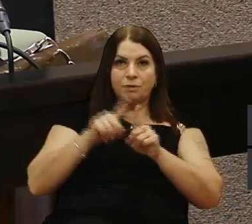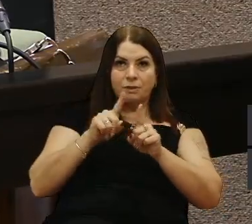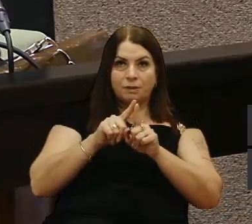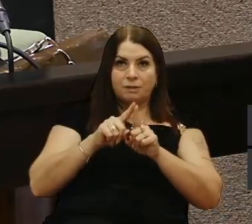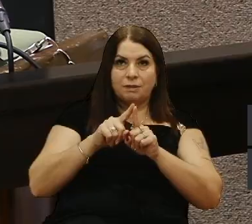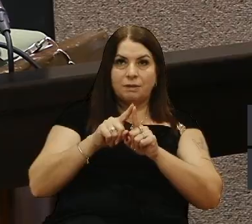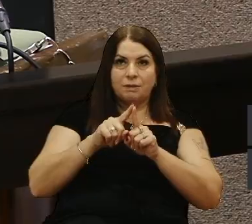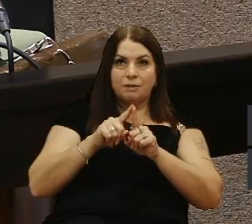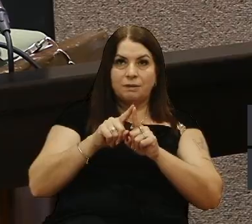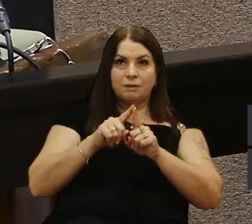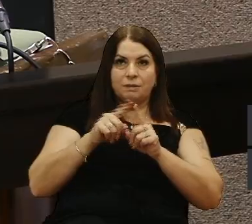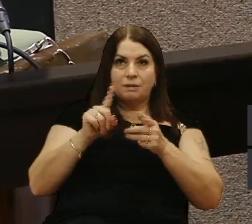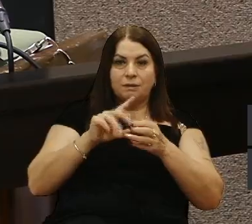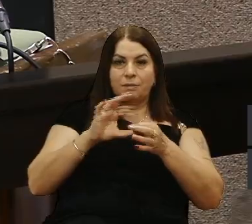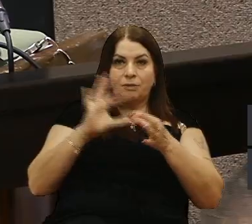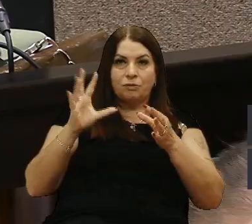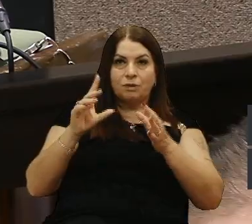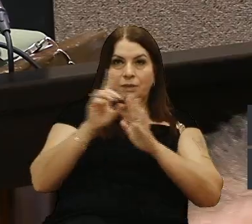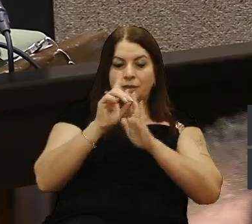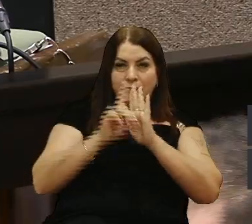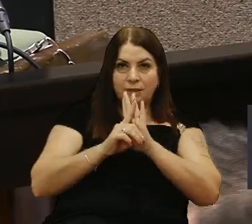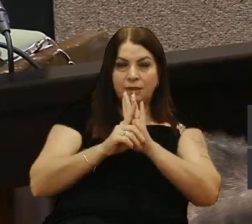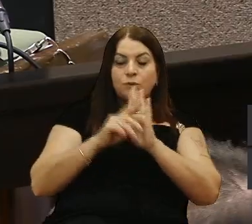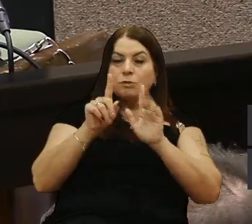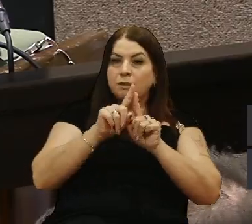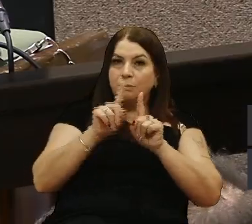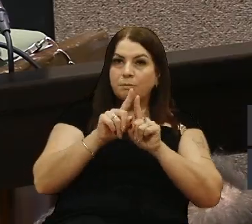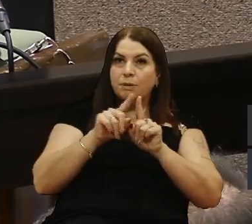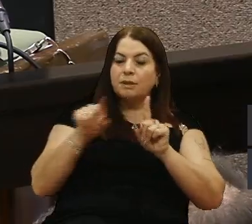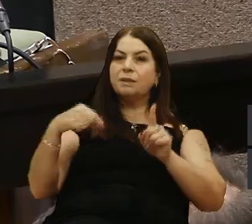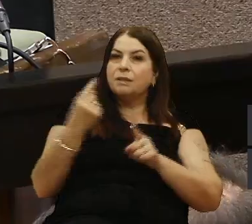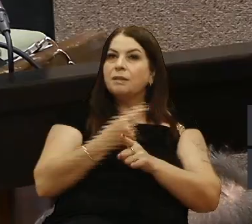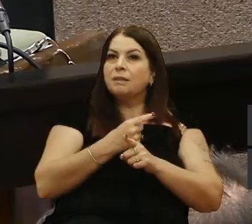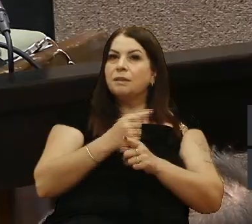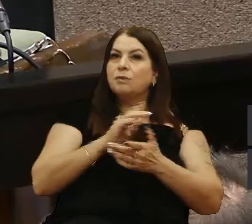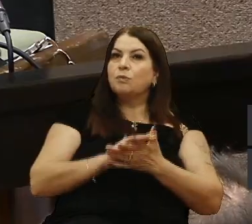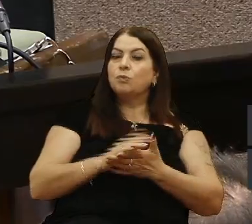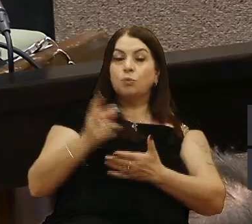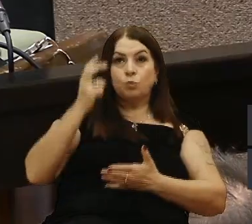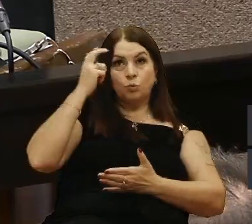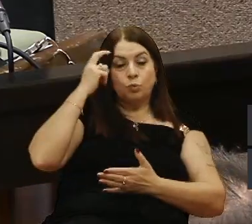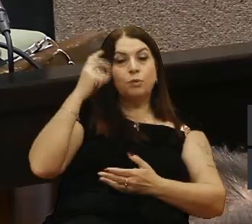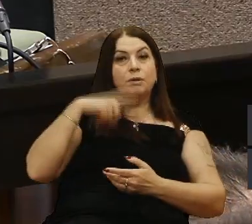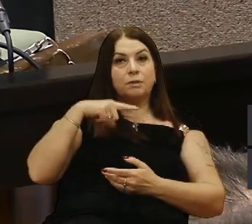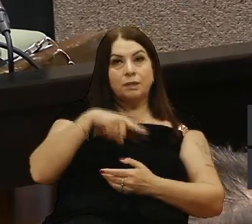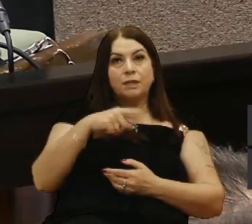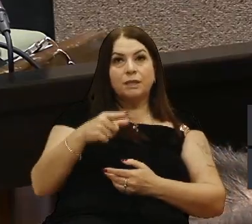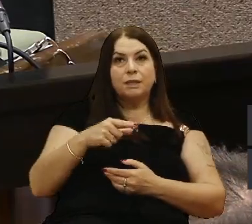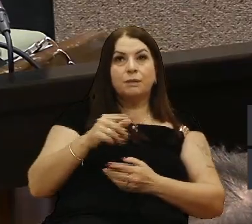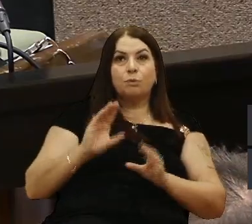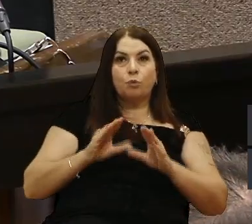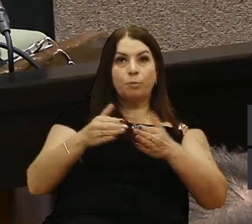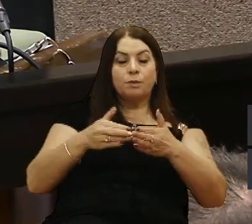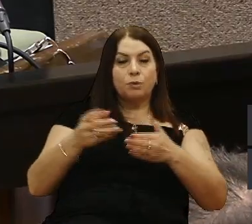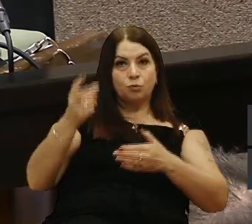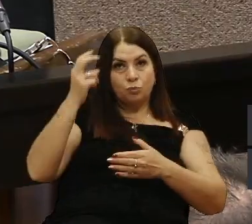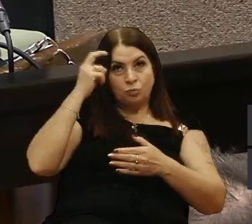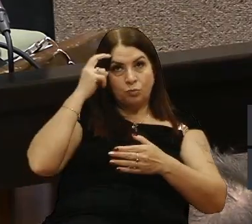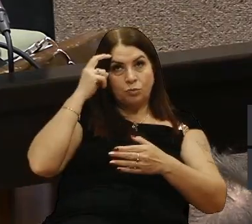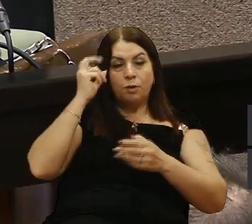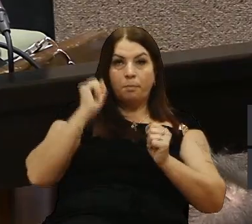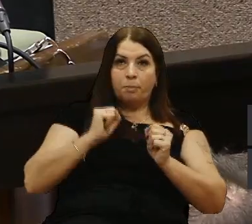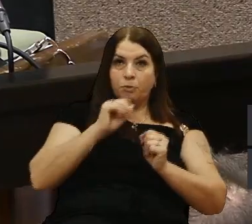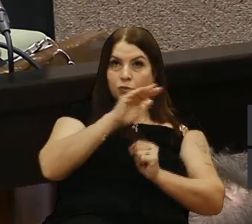para deslindar esse decreto. Quanto à questão da cultura, vereadora Rose, acredito que a gente tem uma comissão de cultura que